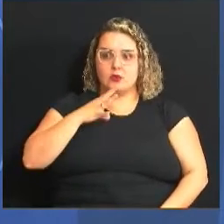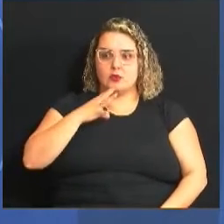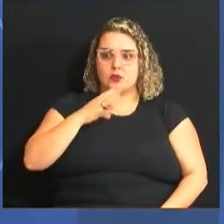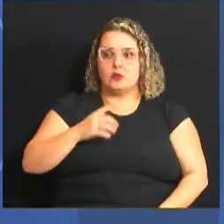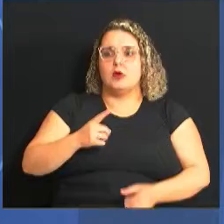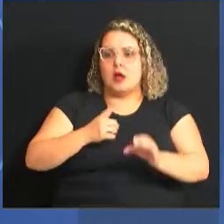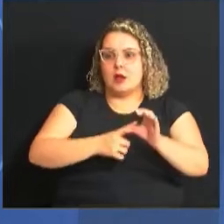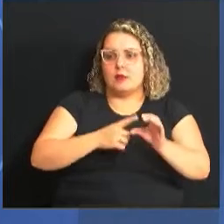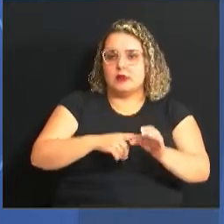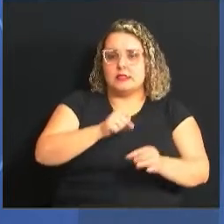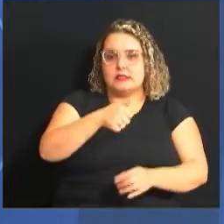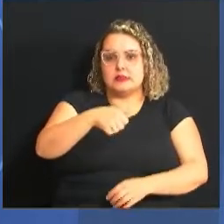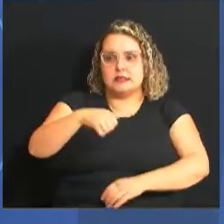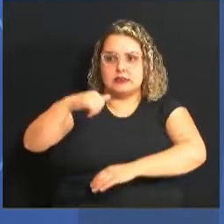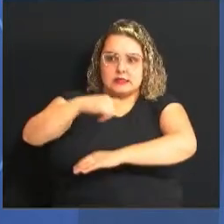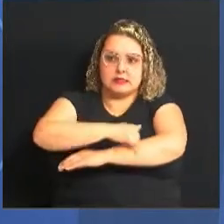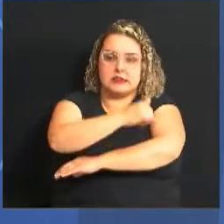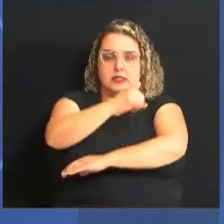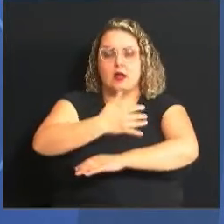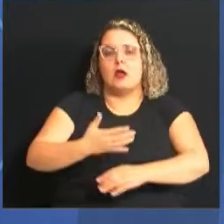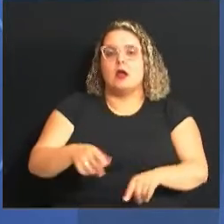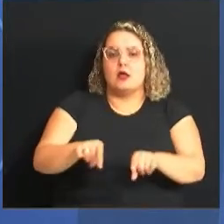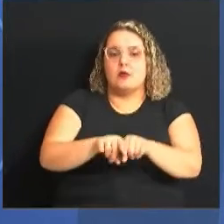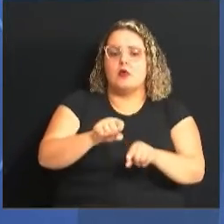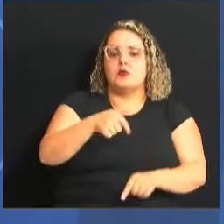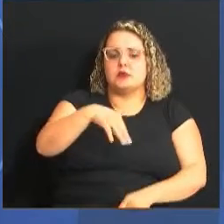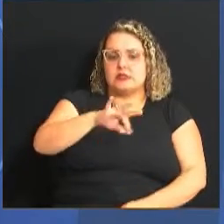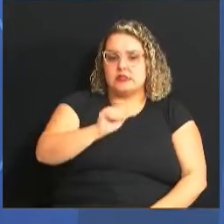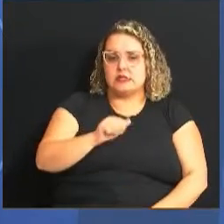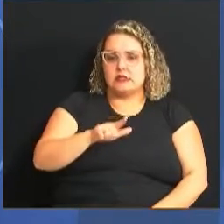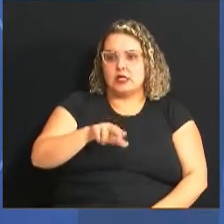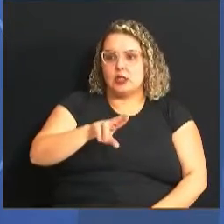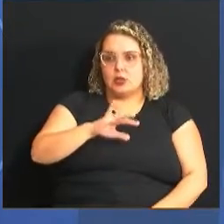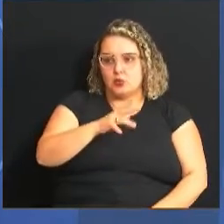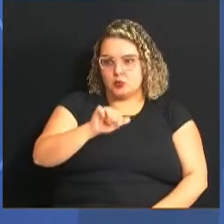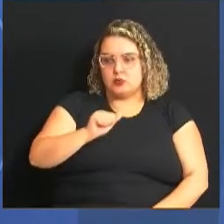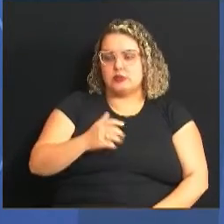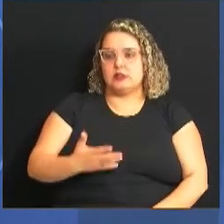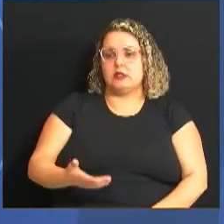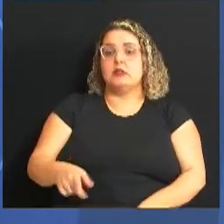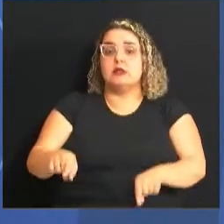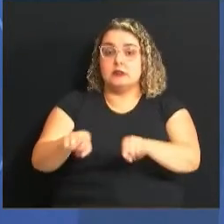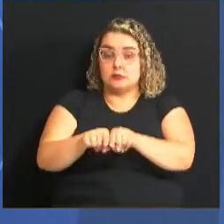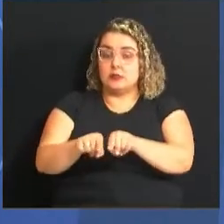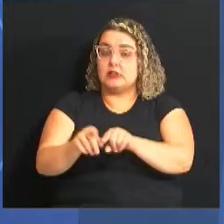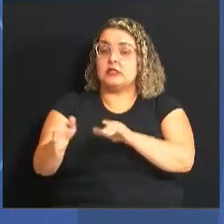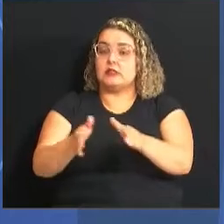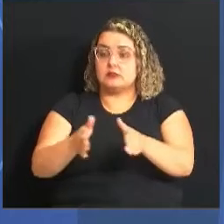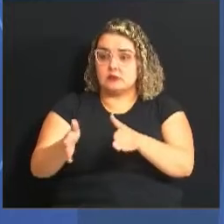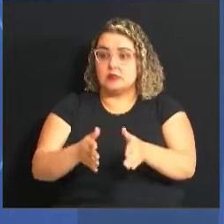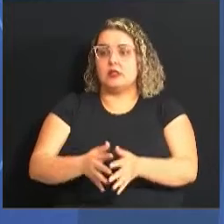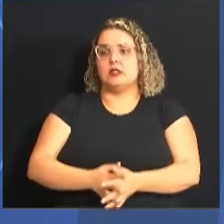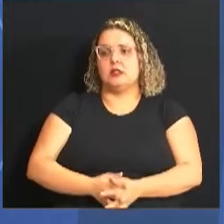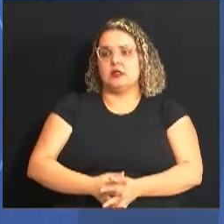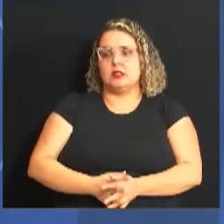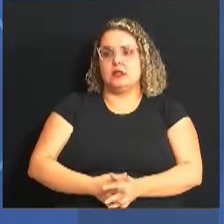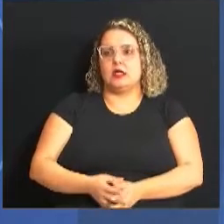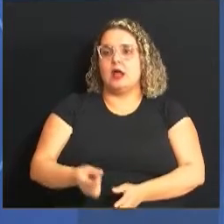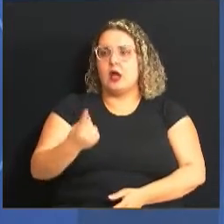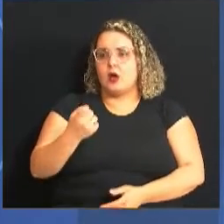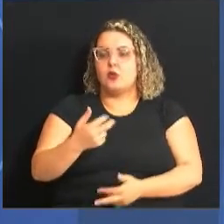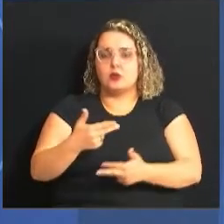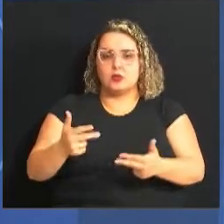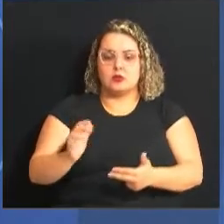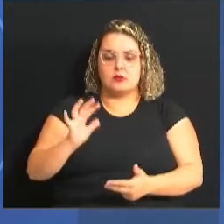Dumont, Aeroporto e o Santa Lúcia, e também a gente vai ter, inclusive nesse período, a única coisa que vai funcionar